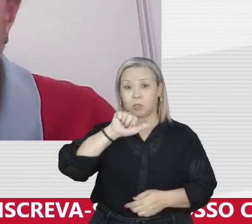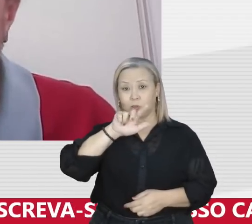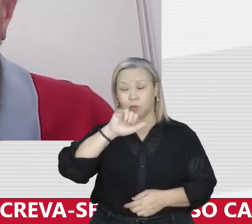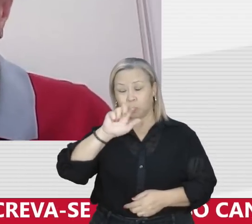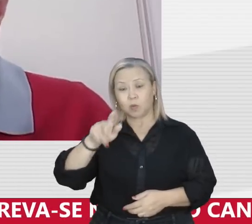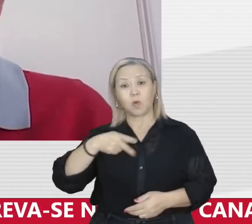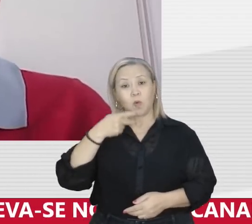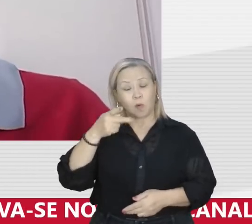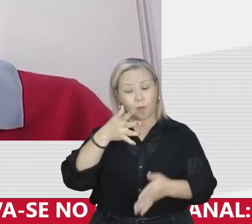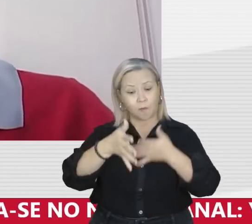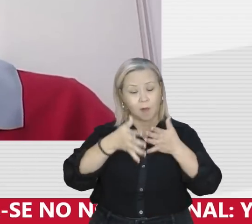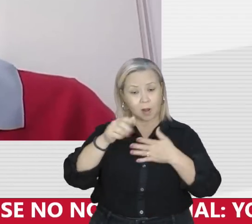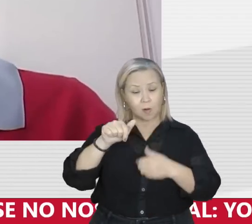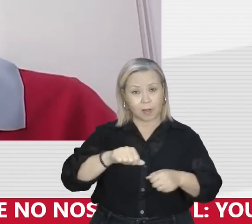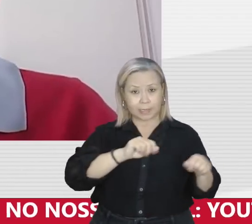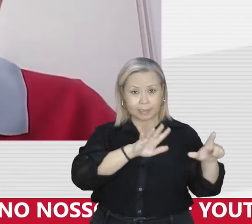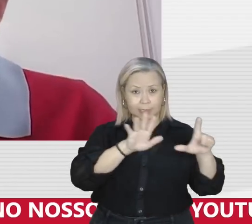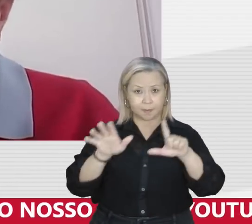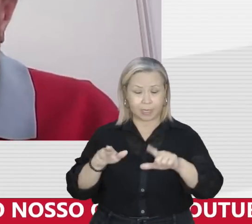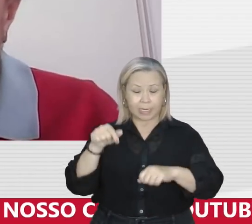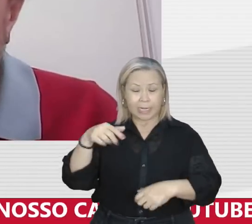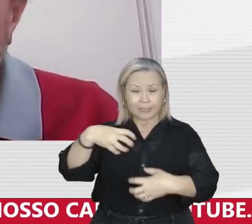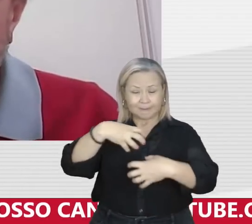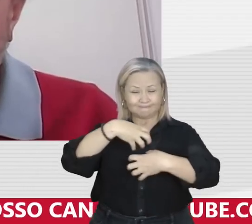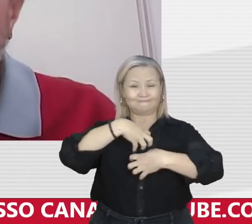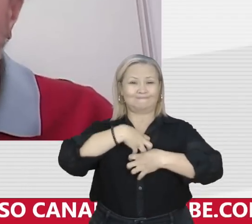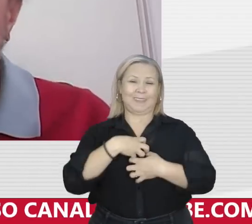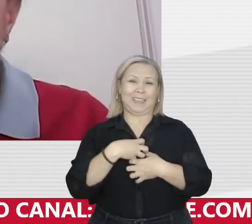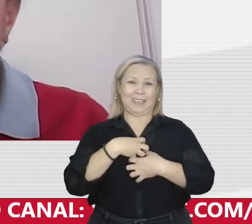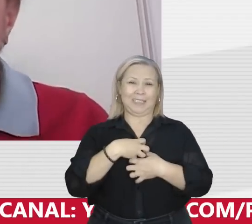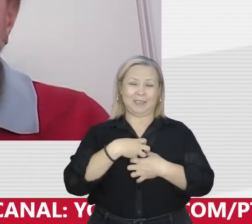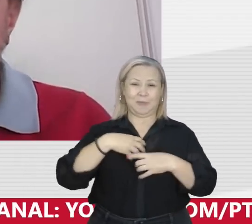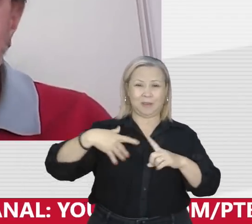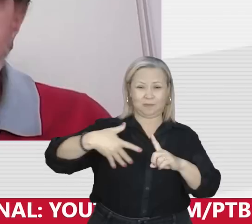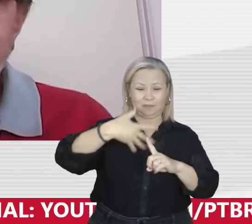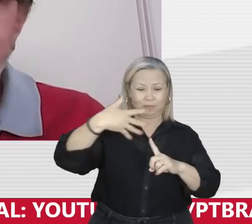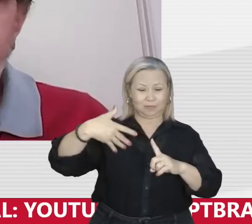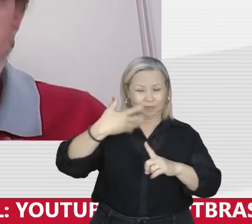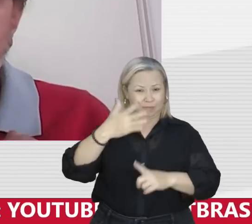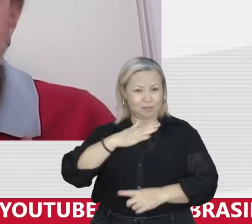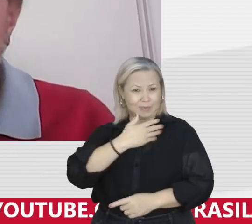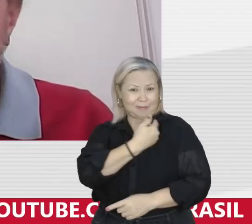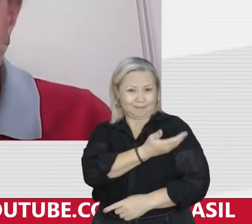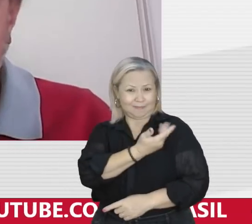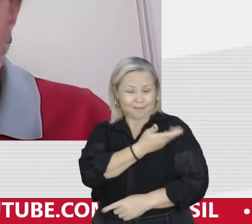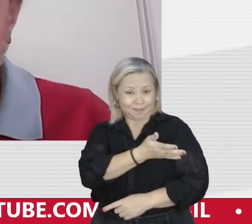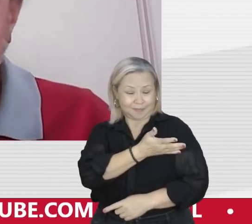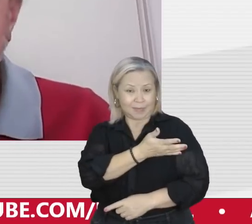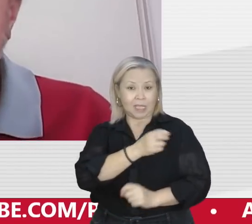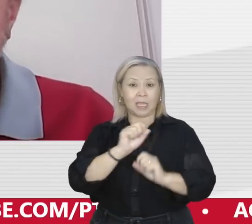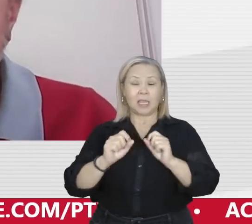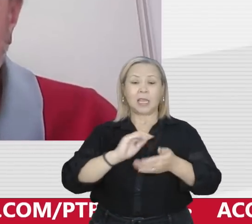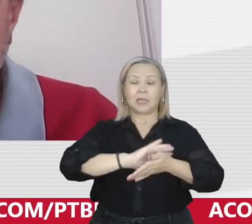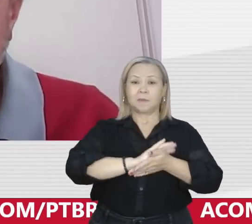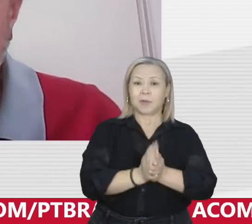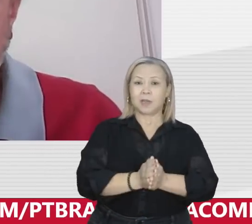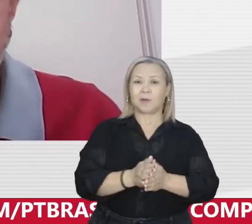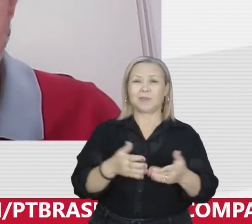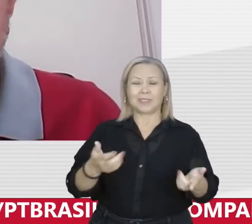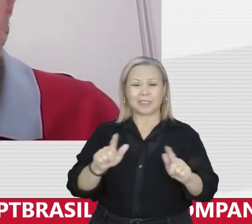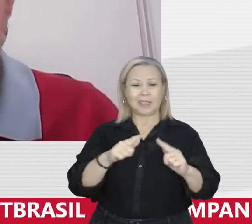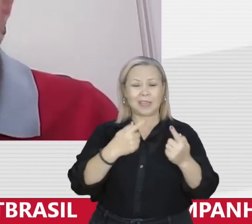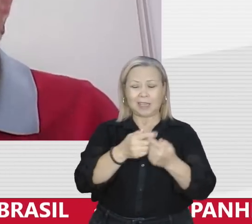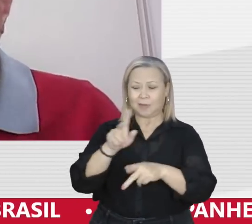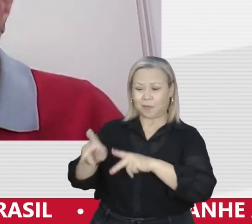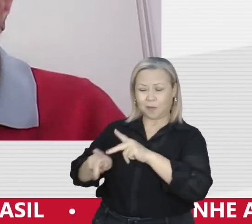né, com Lula, que esse sentimento LGBT-fóbico, que esse preconceito de classe, esse desprezo